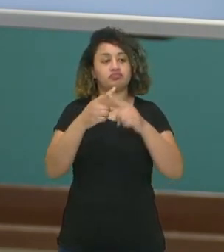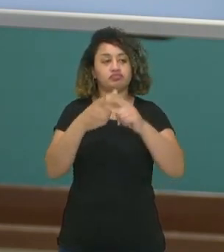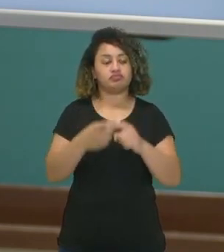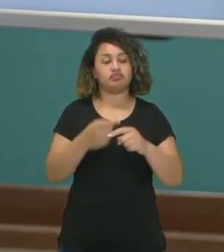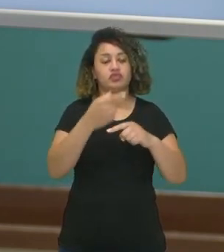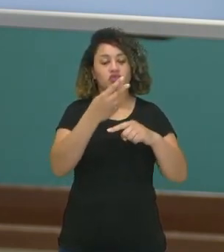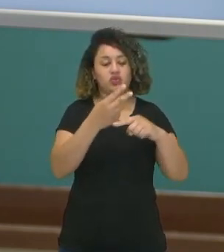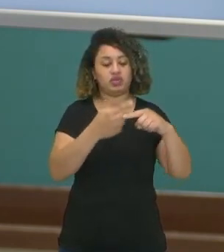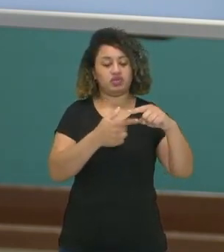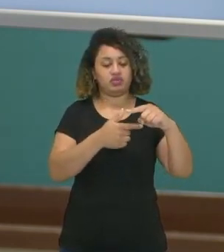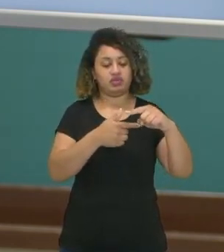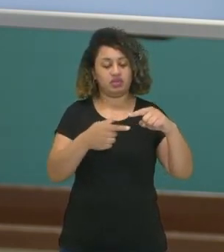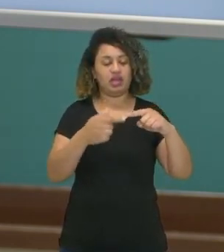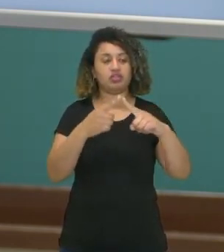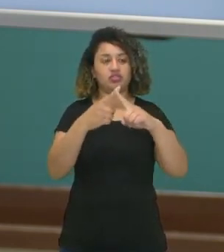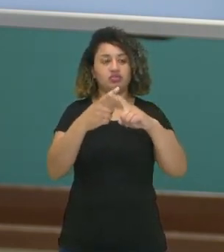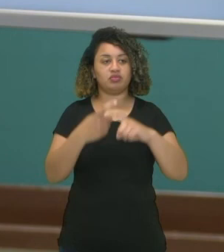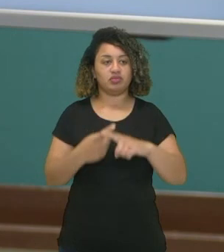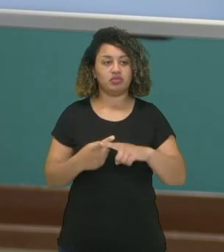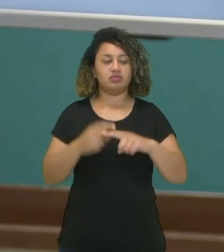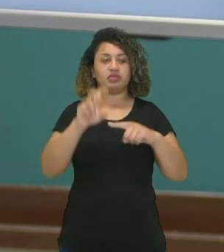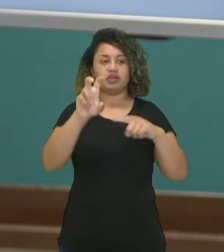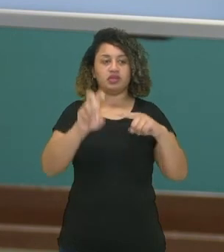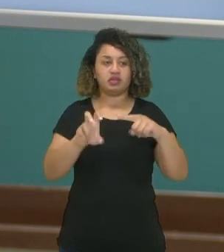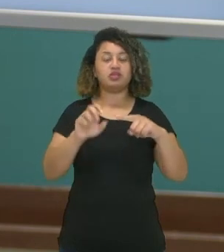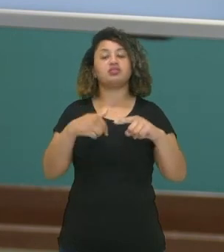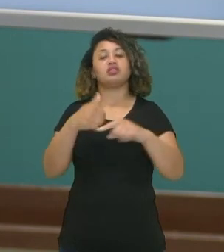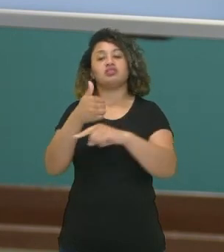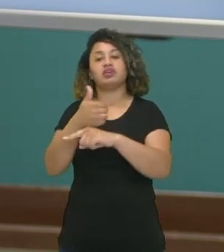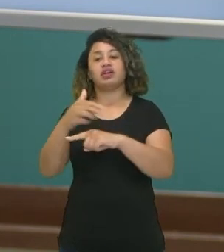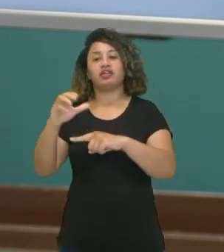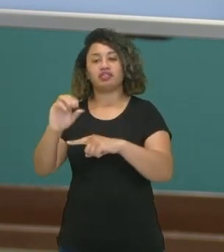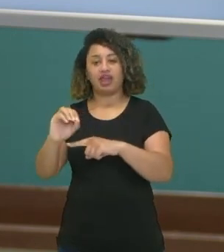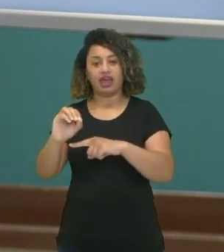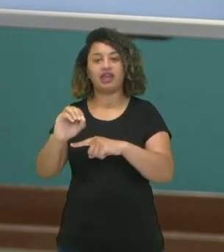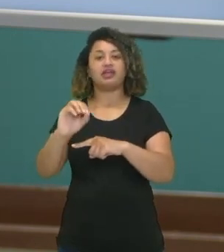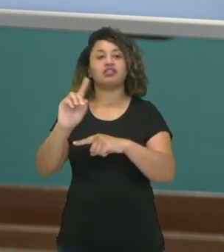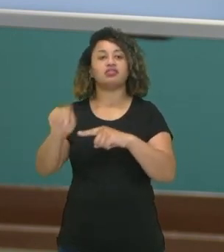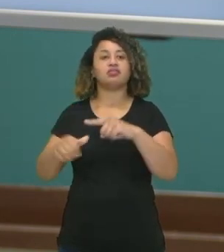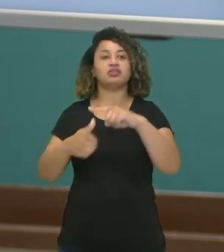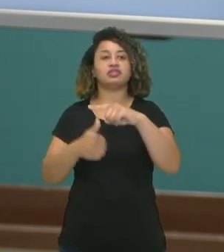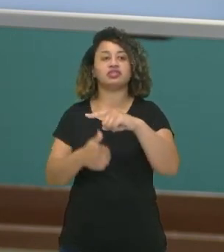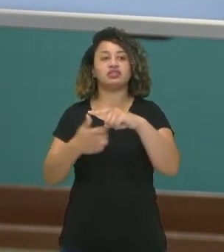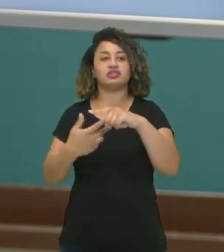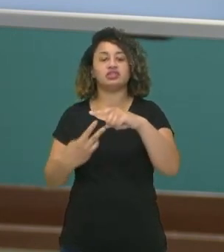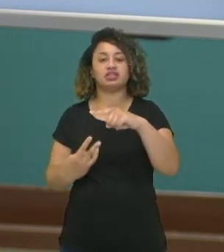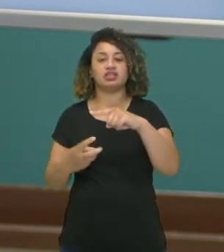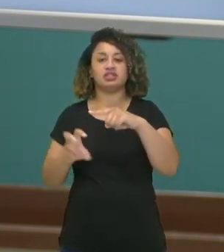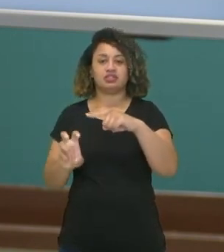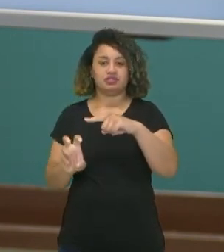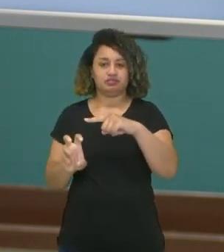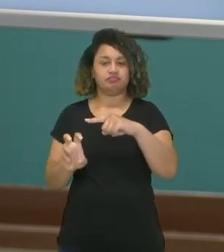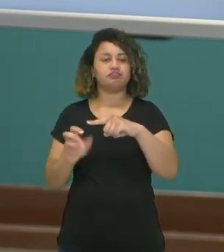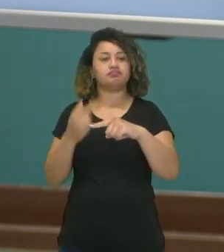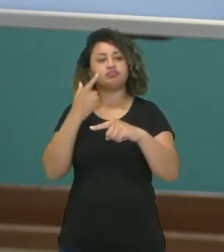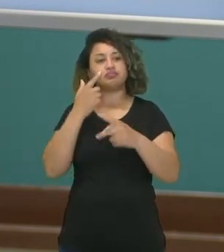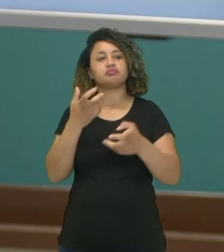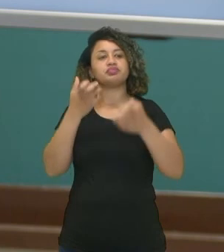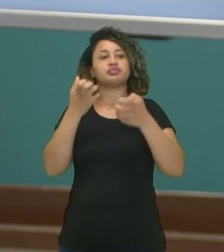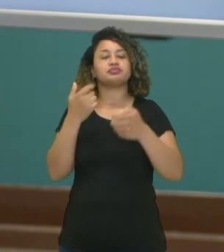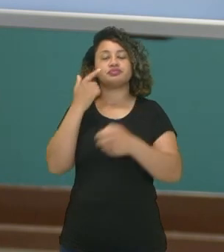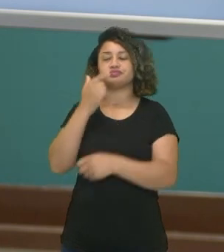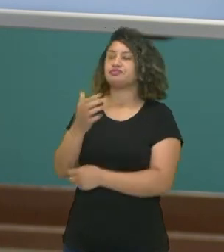multiplicação, olha lá, 2 vezes 5, 10, 27 vezes 5, 135. Então, significa que